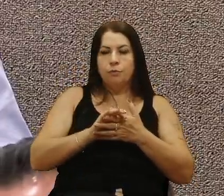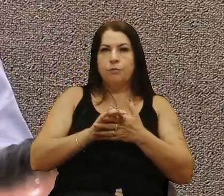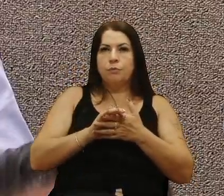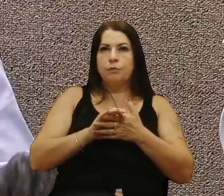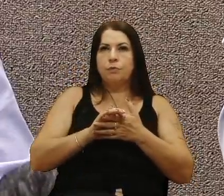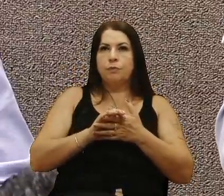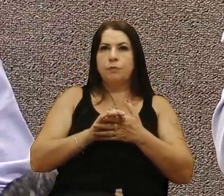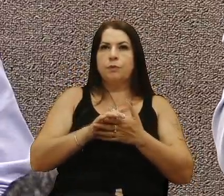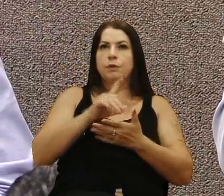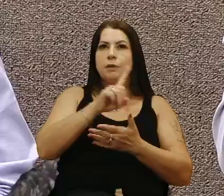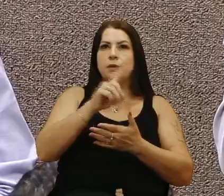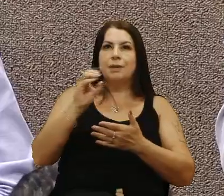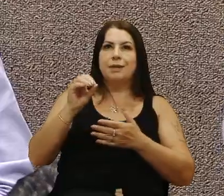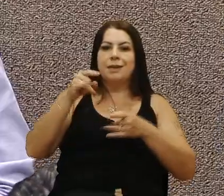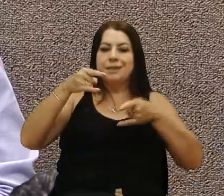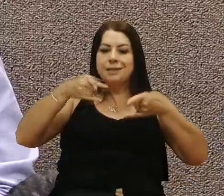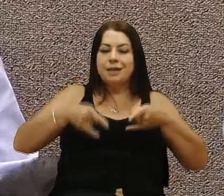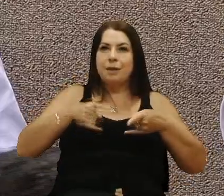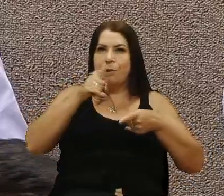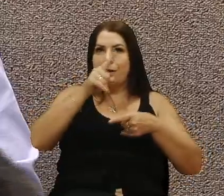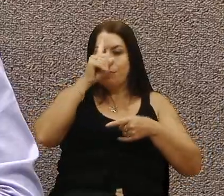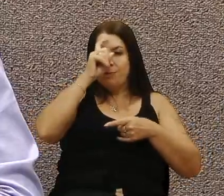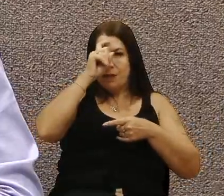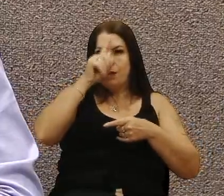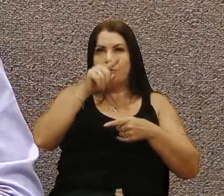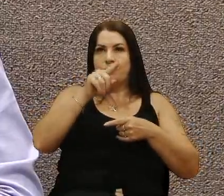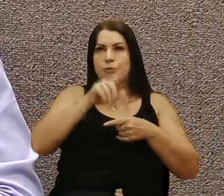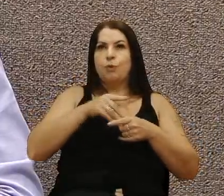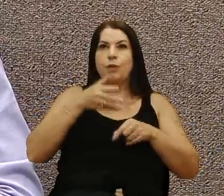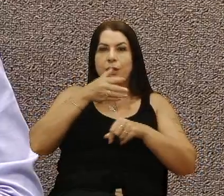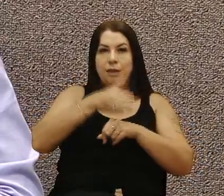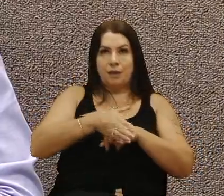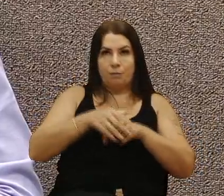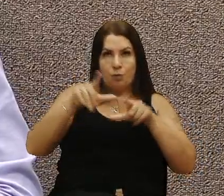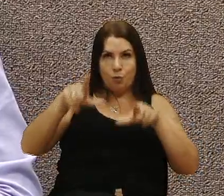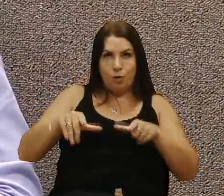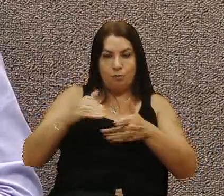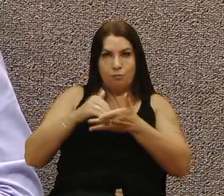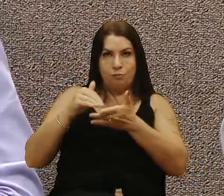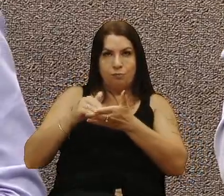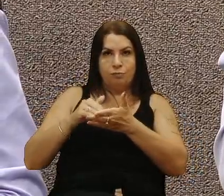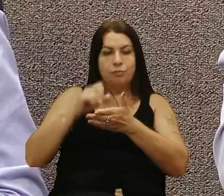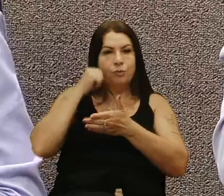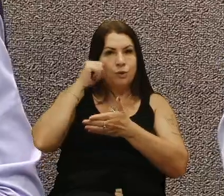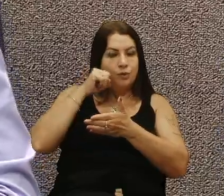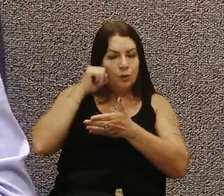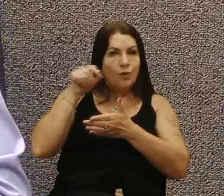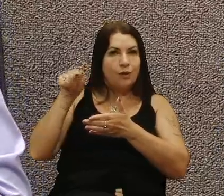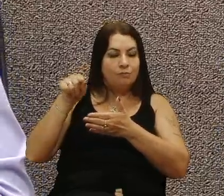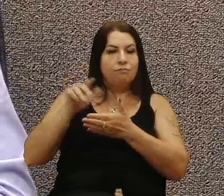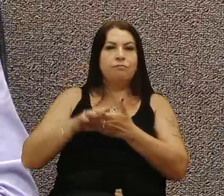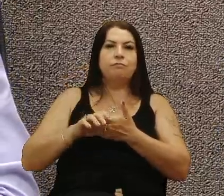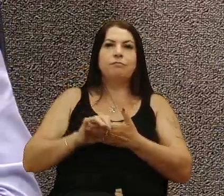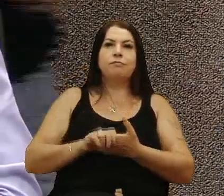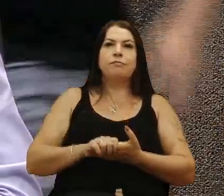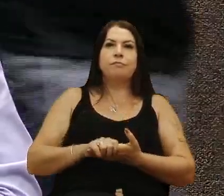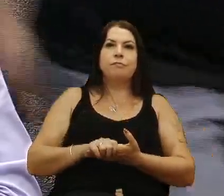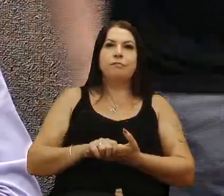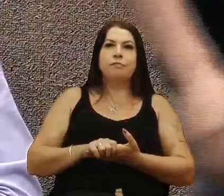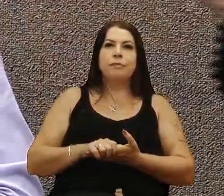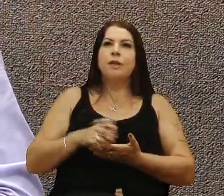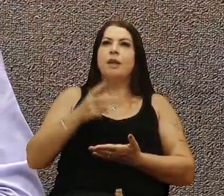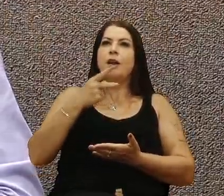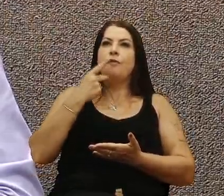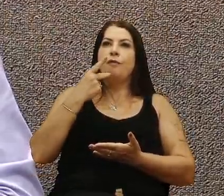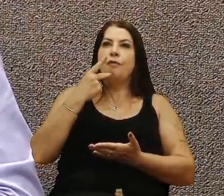os 110 leitos do Hospital Geral. Quando entramos no gabinete do senador Reis, nobre colega Garbim, ele falou